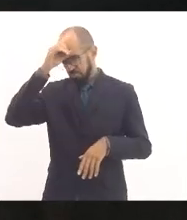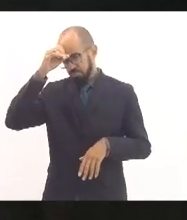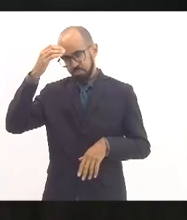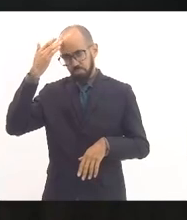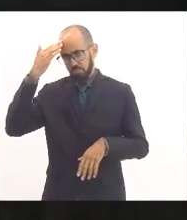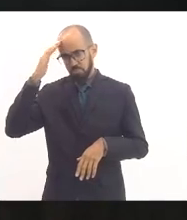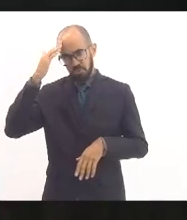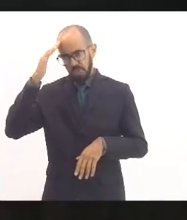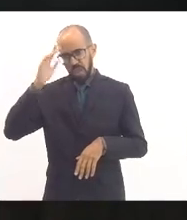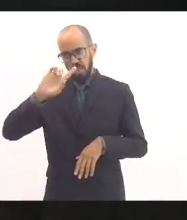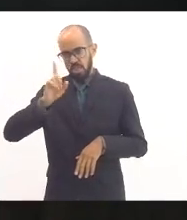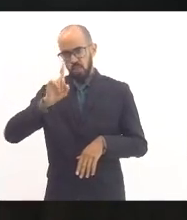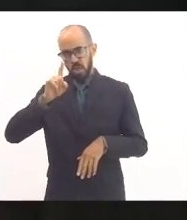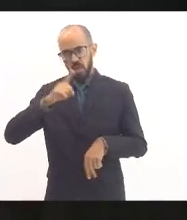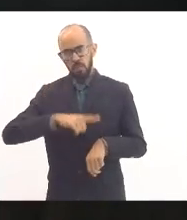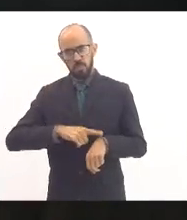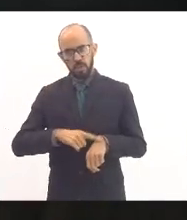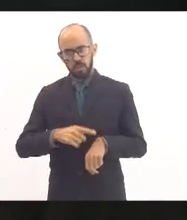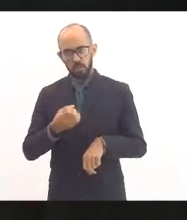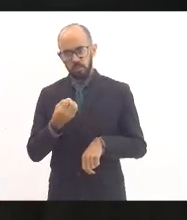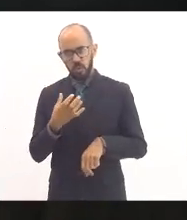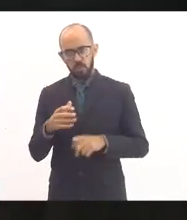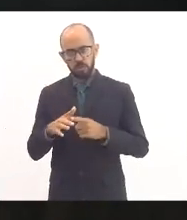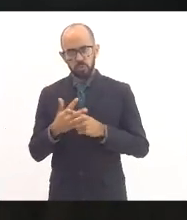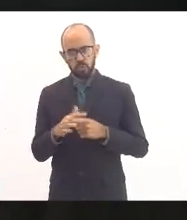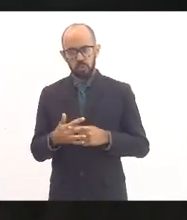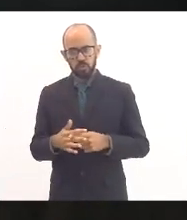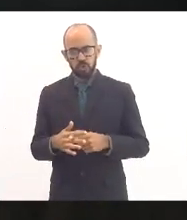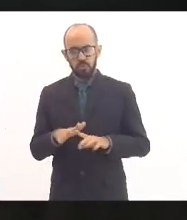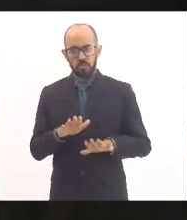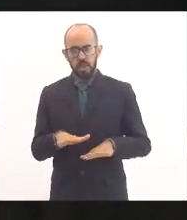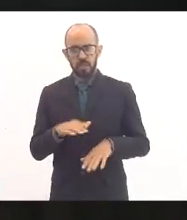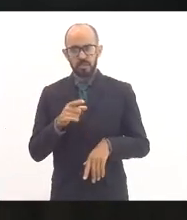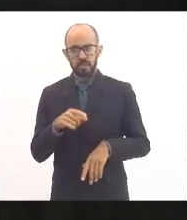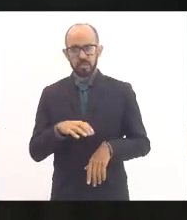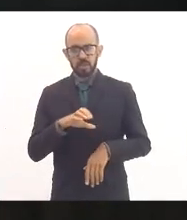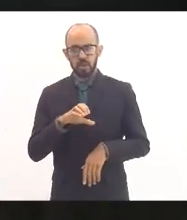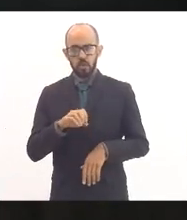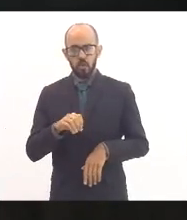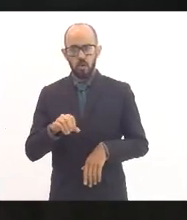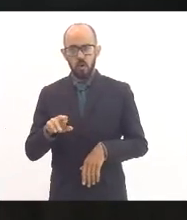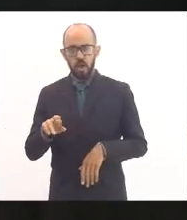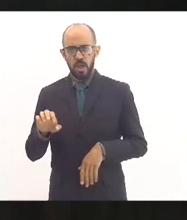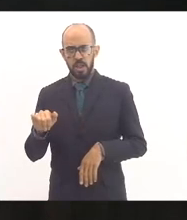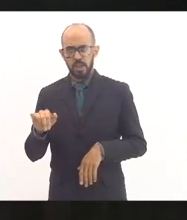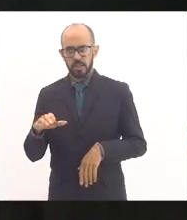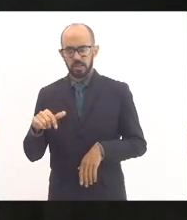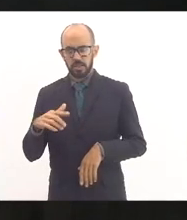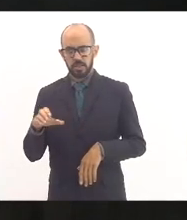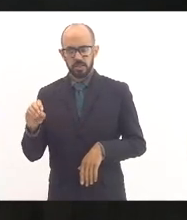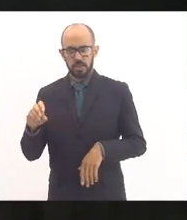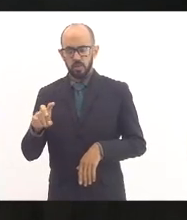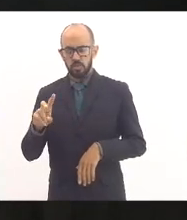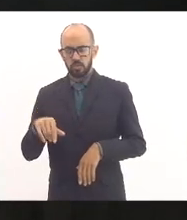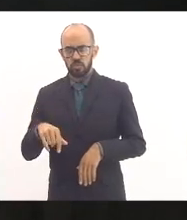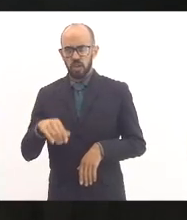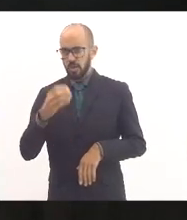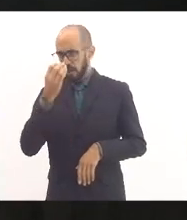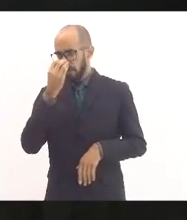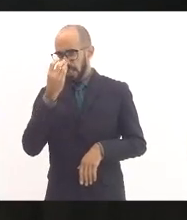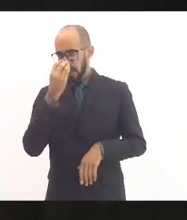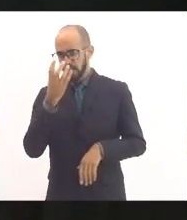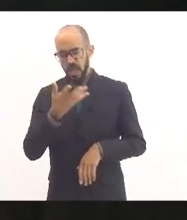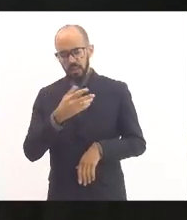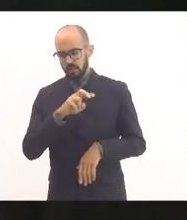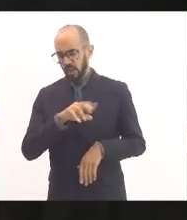muito bom para a gente corrigir isso Tá Mas essa parte aí da correção aí vocês podem te esquecer isso aí que será palhaçada Pois ela vai